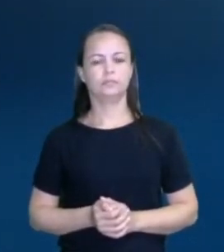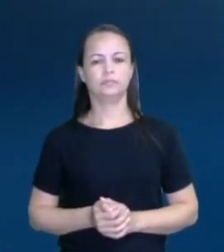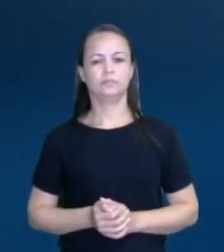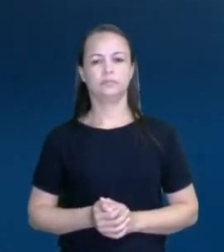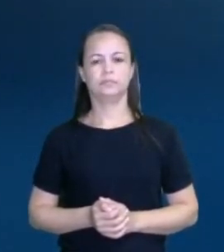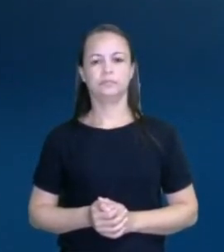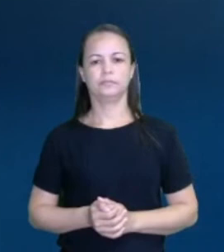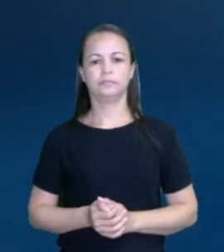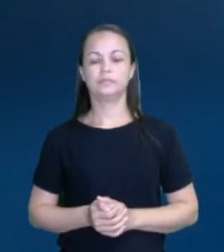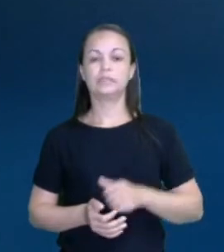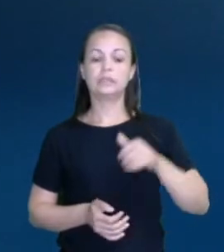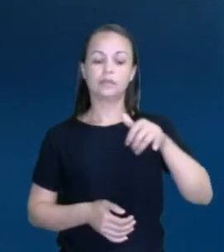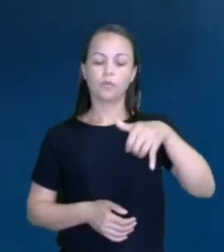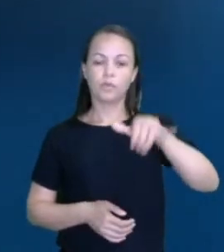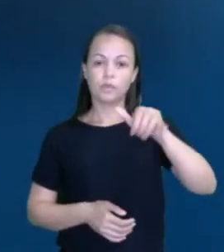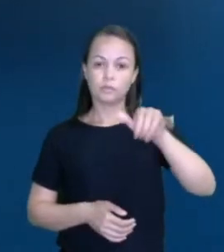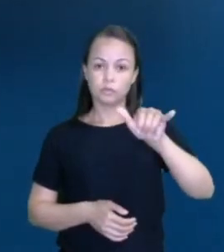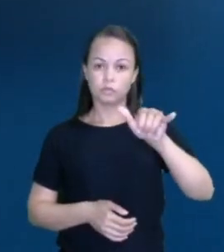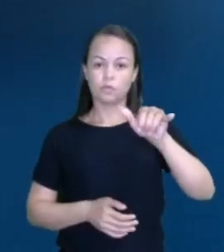Y